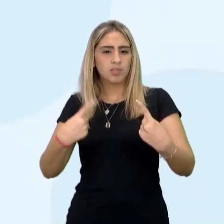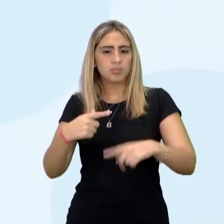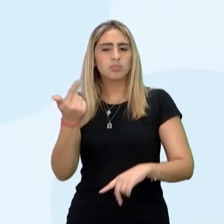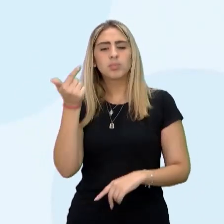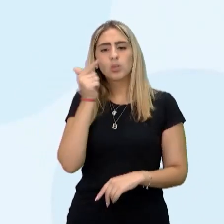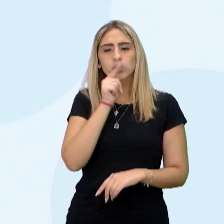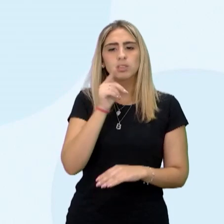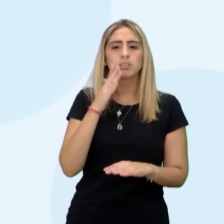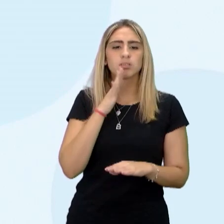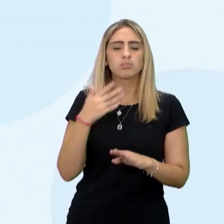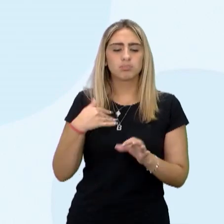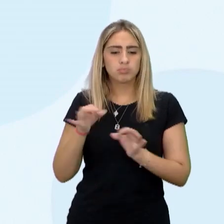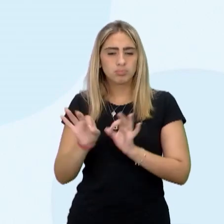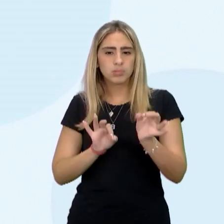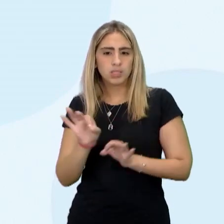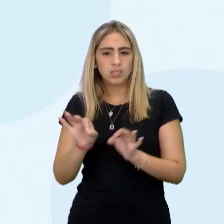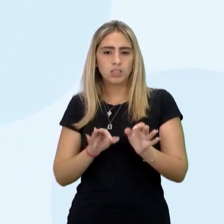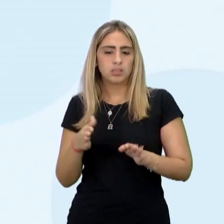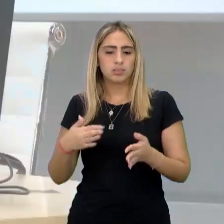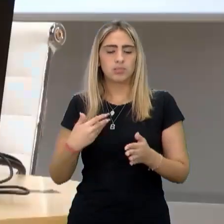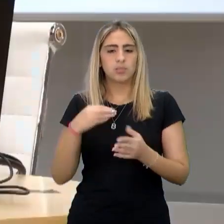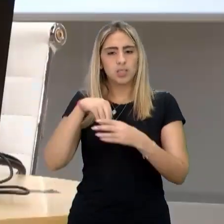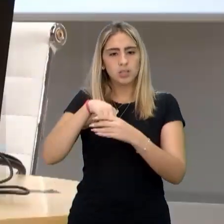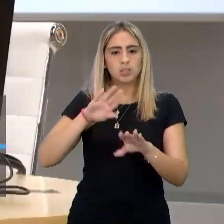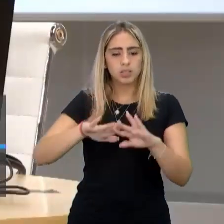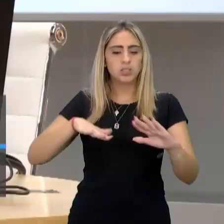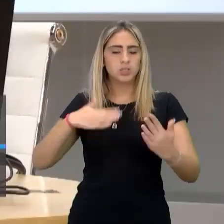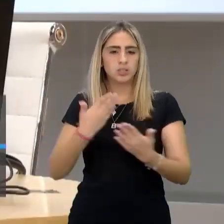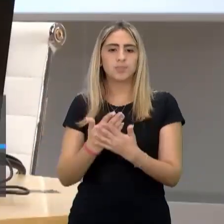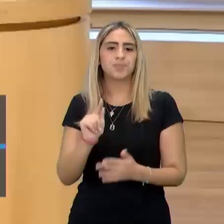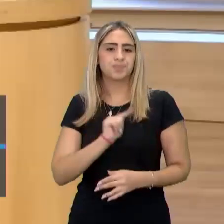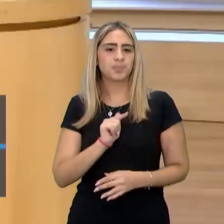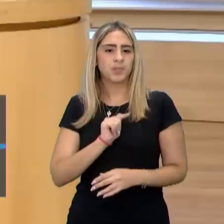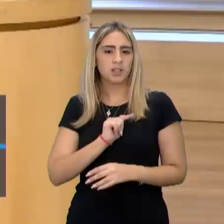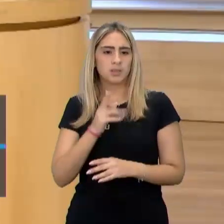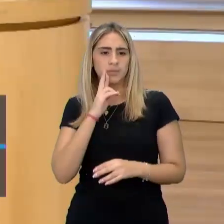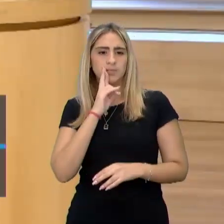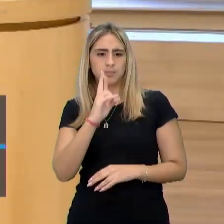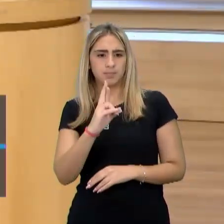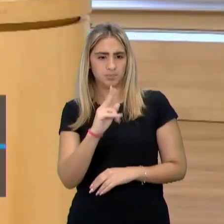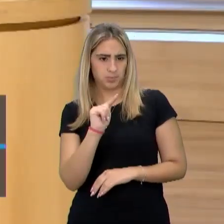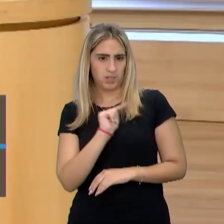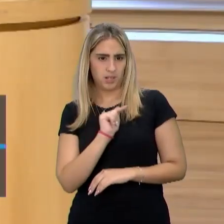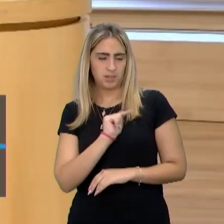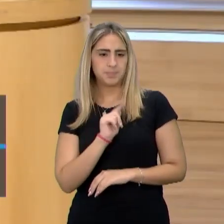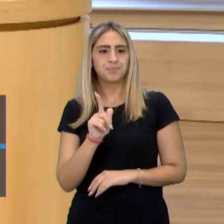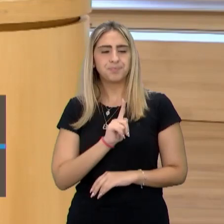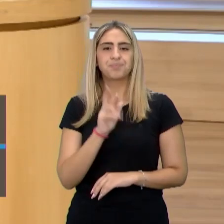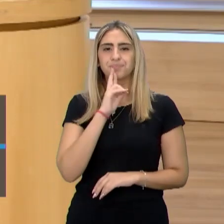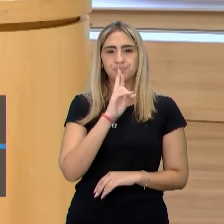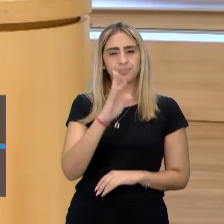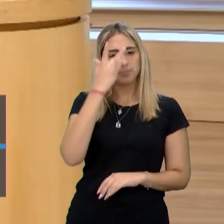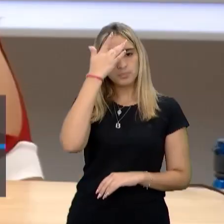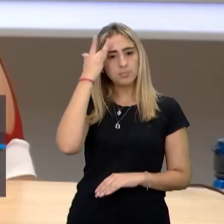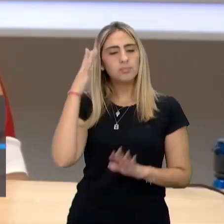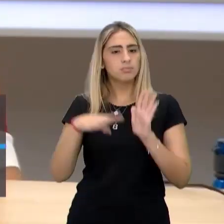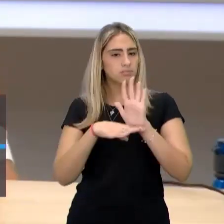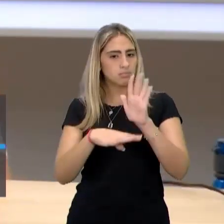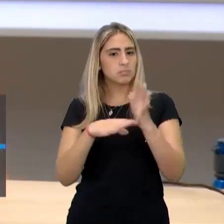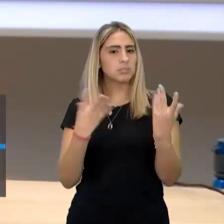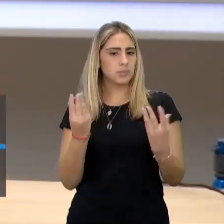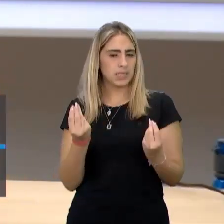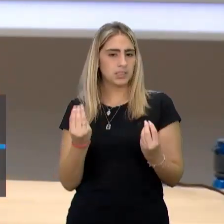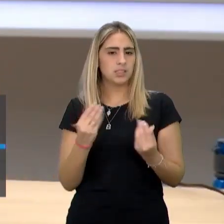para garantir os alinhamentos na escola? Débora, a gente tem aí alguma pergunta, alguma resposta? Temos sim, o pessoal colaborou